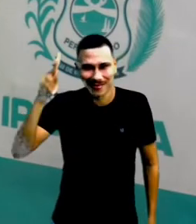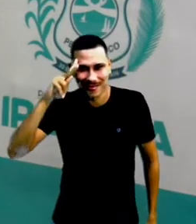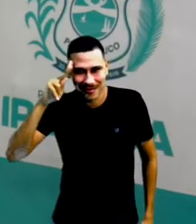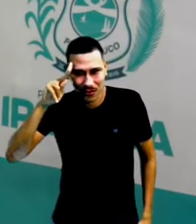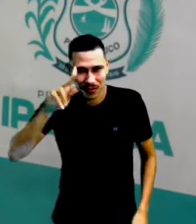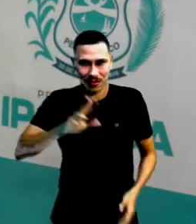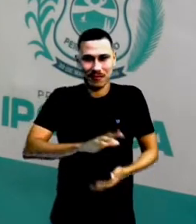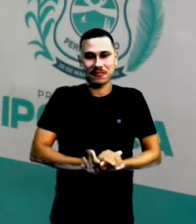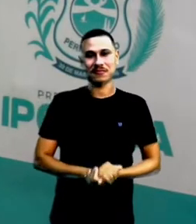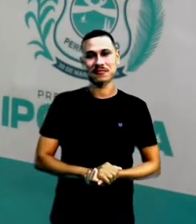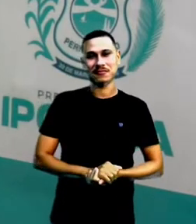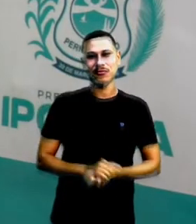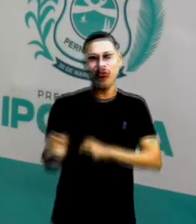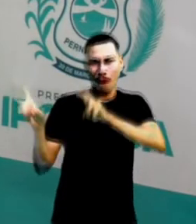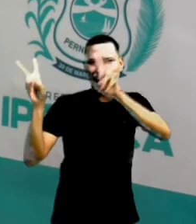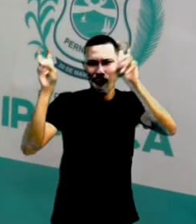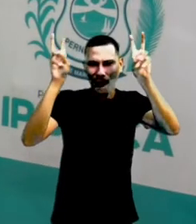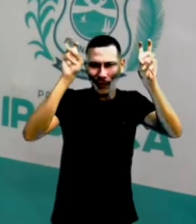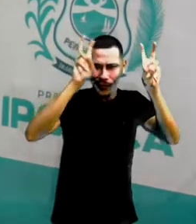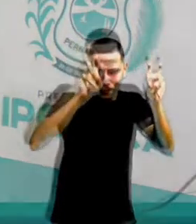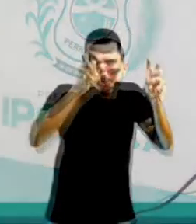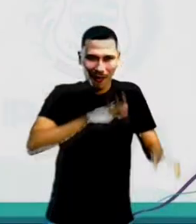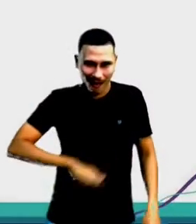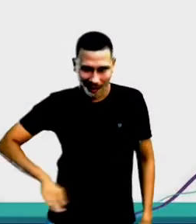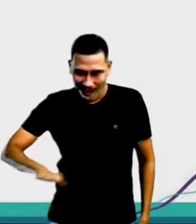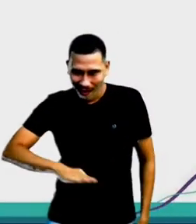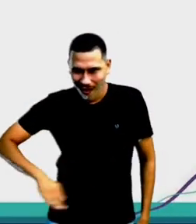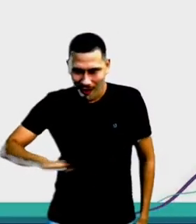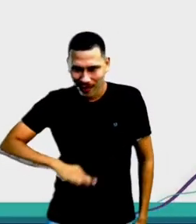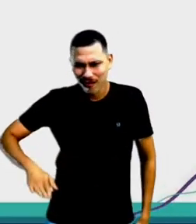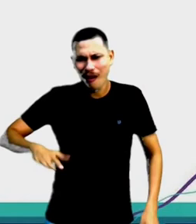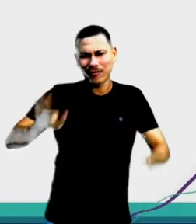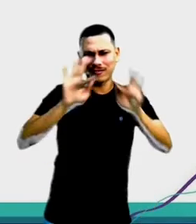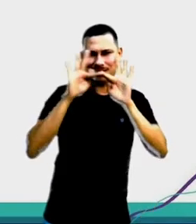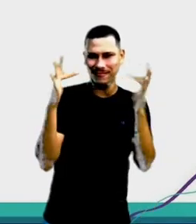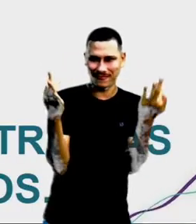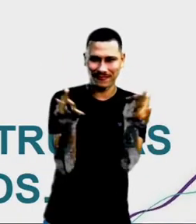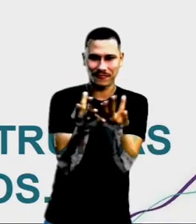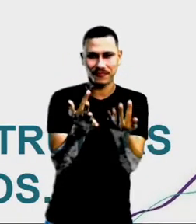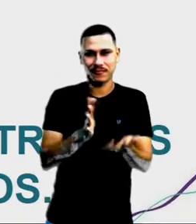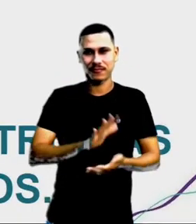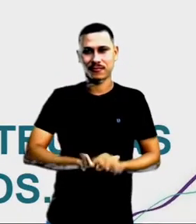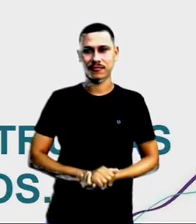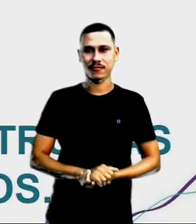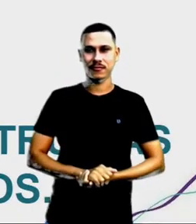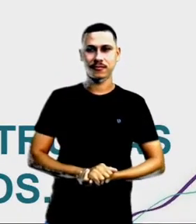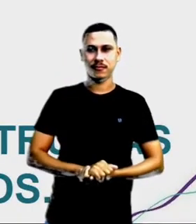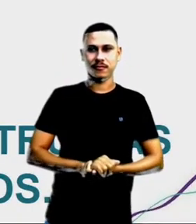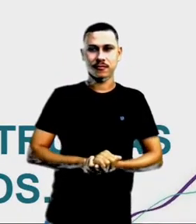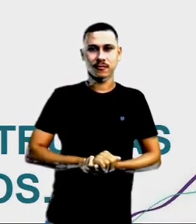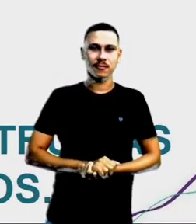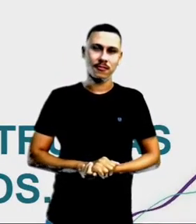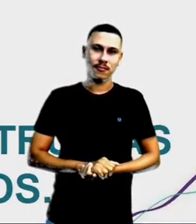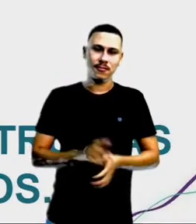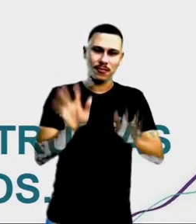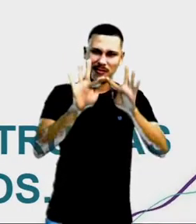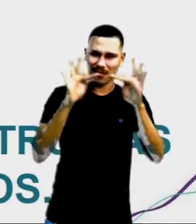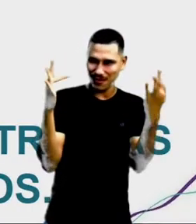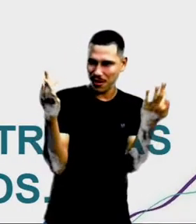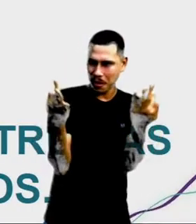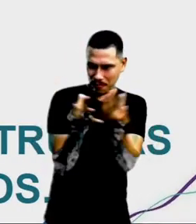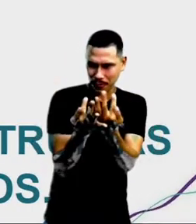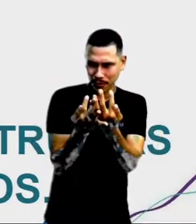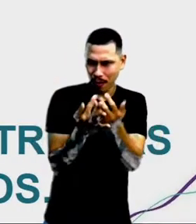história, com o tema A Criança e a Sua Família. A família é